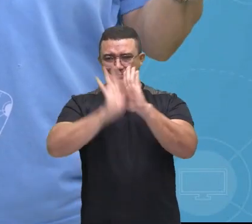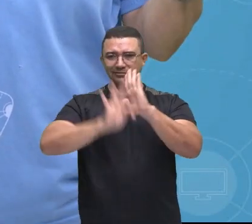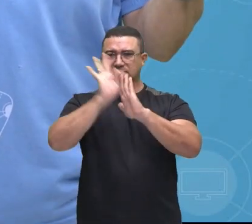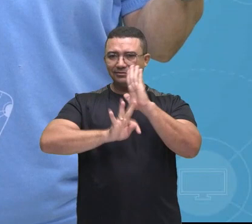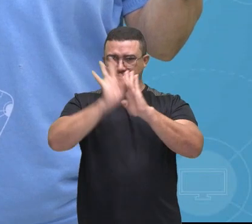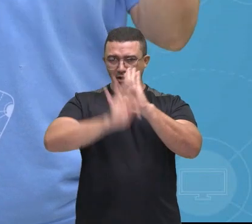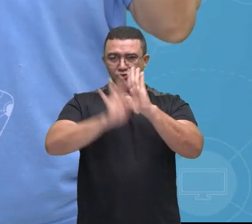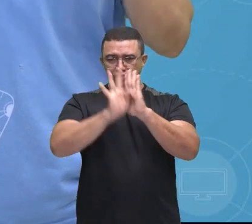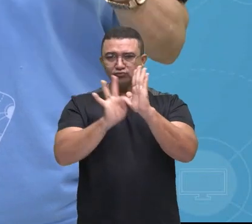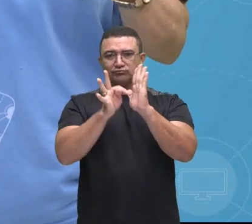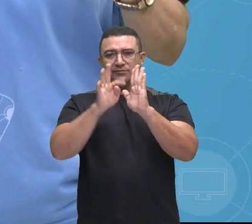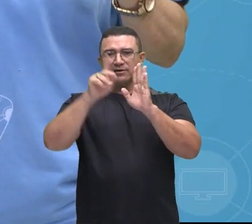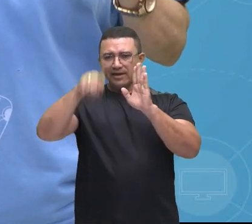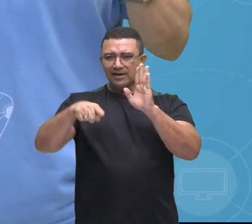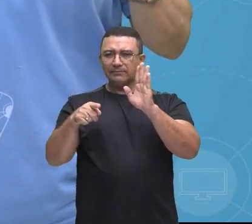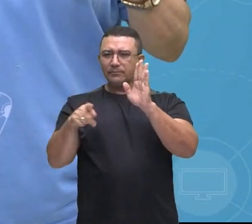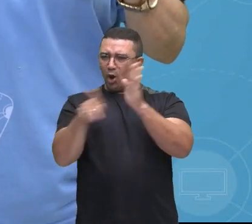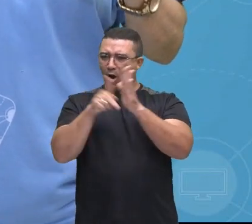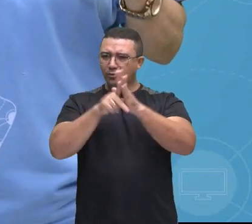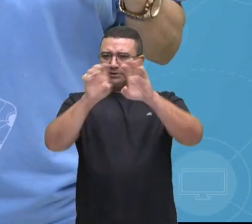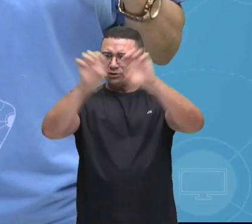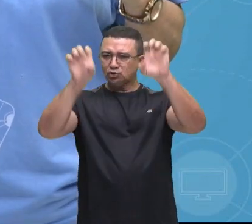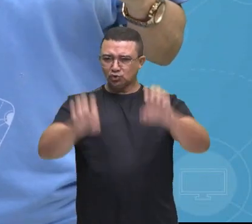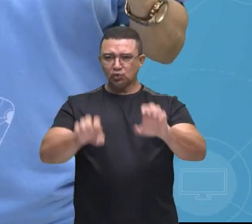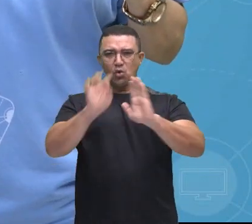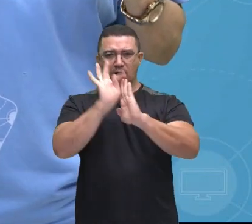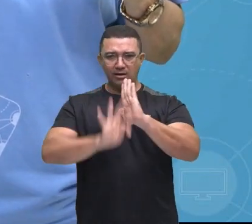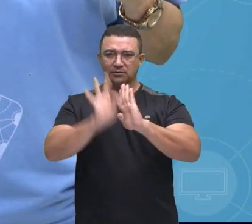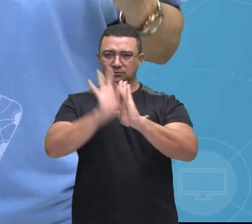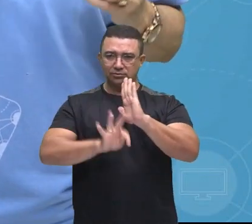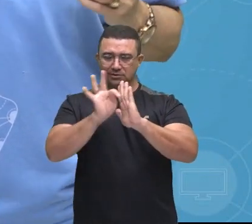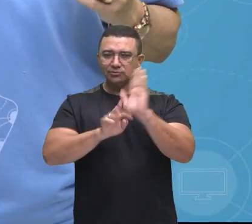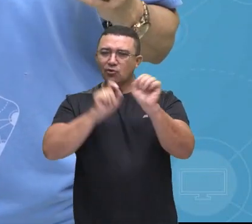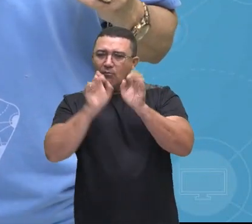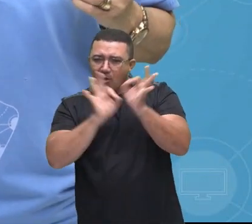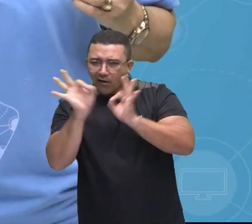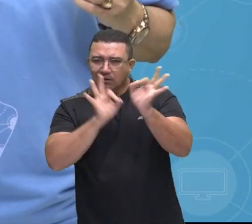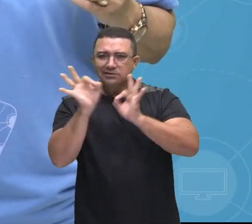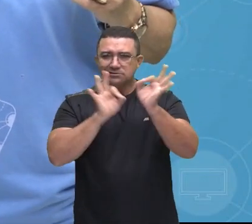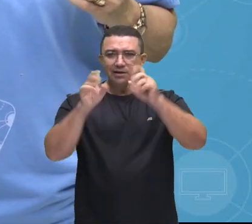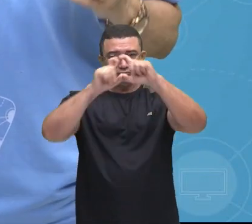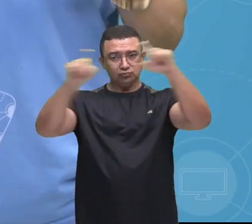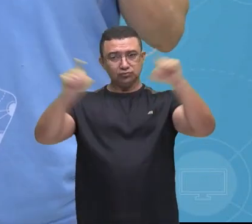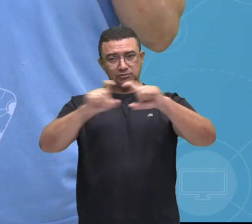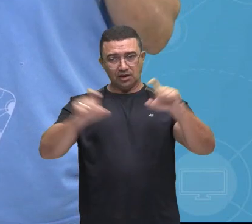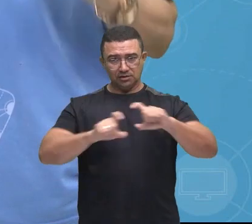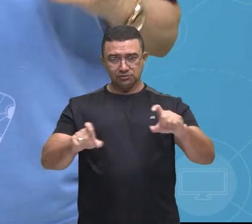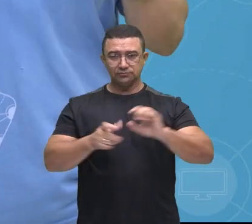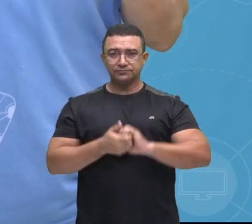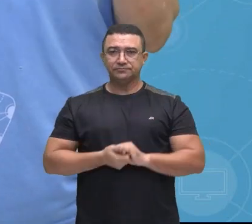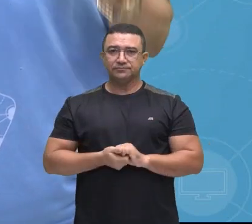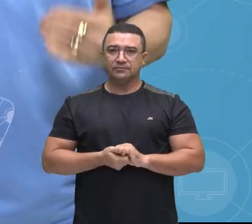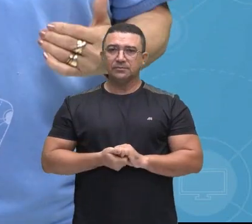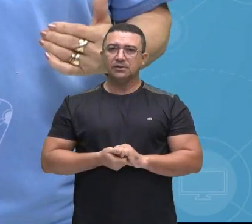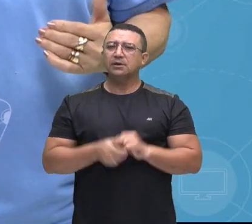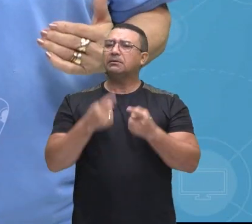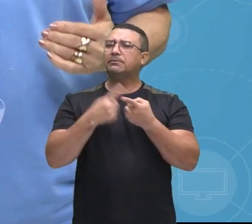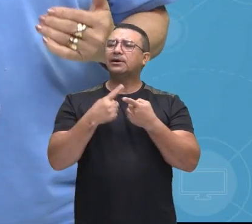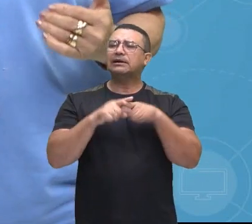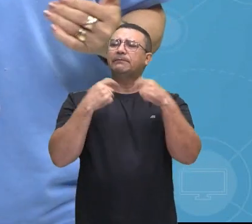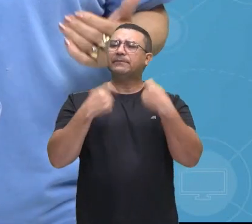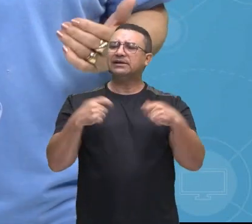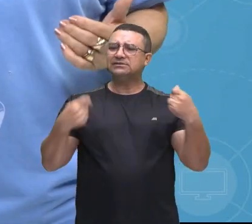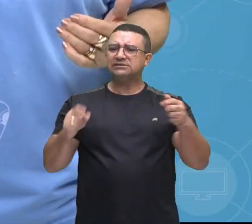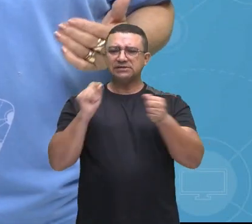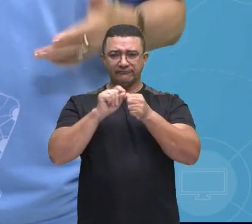compõem um texto. Um texto deve ser constituído, formado de parágrafos. E por que nós devemos